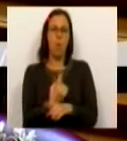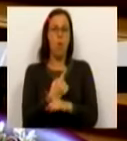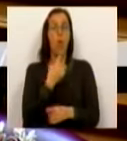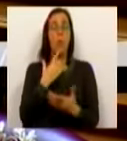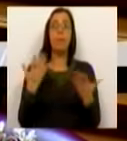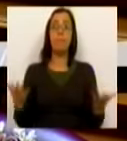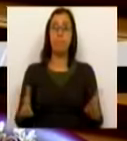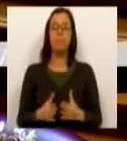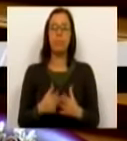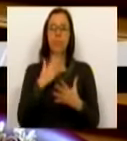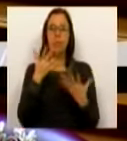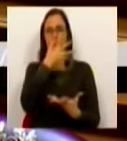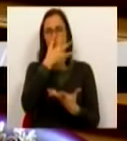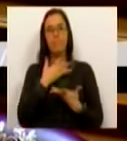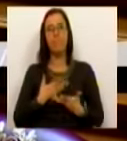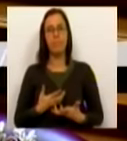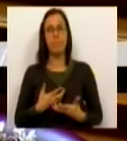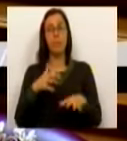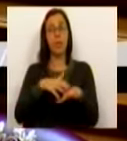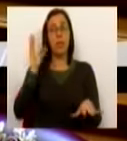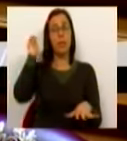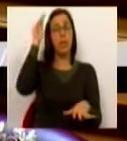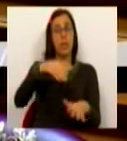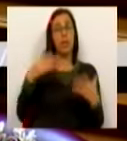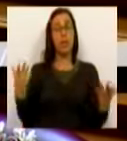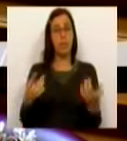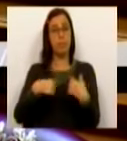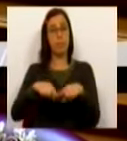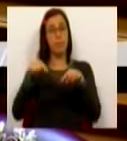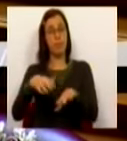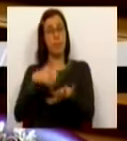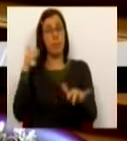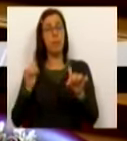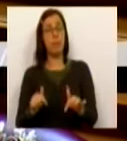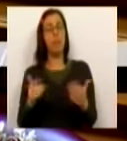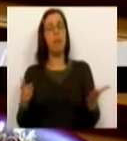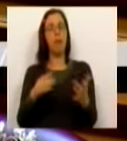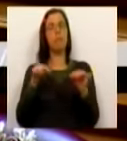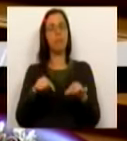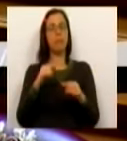É, pois, com profunda tristeza, que a Assembleia da República, reunida em sessão plenária,